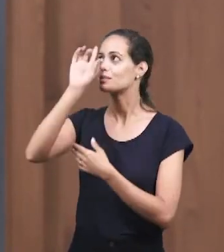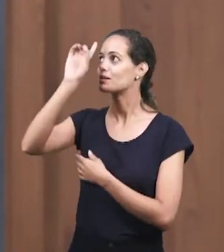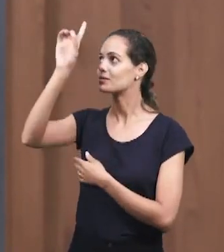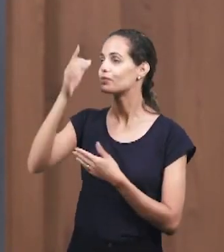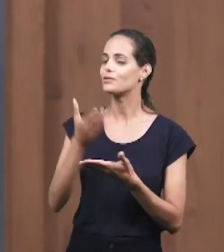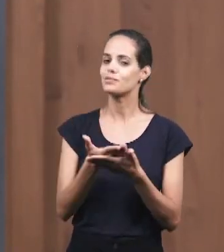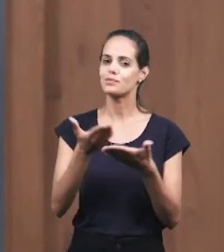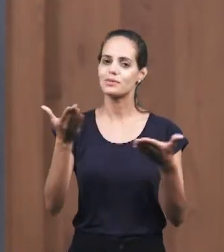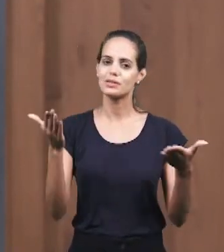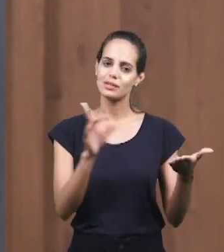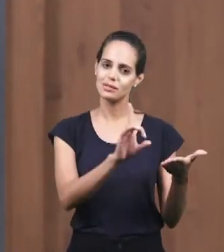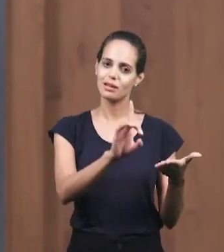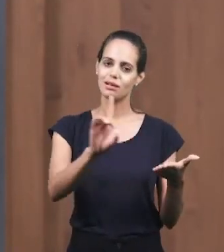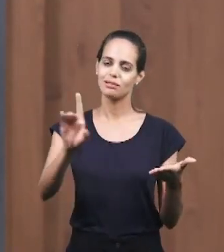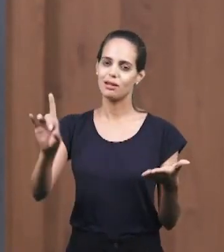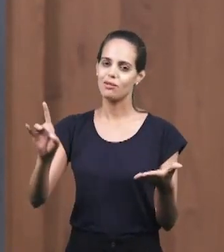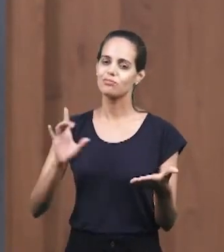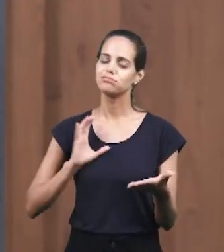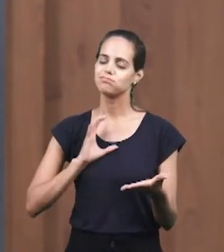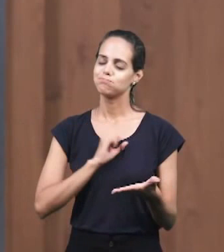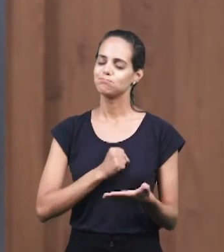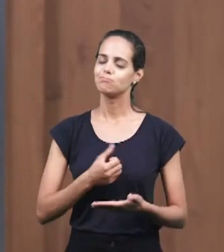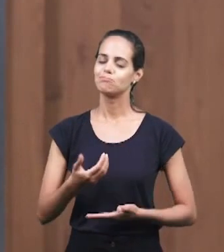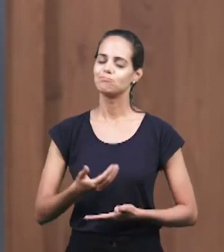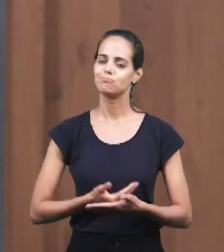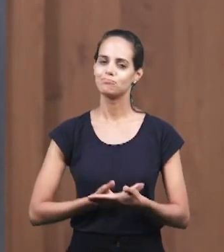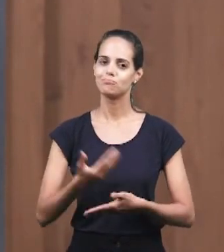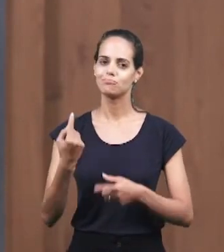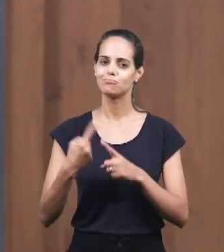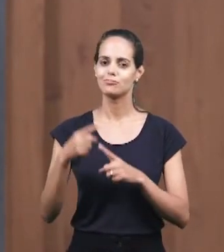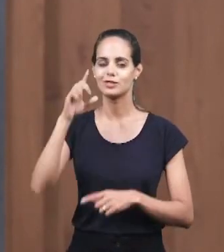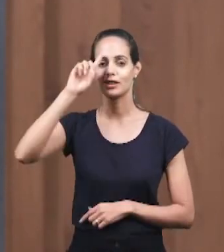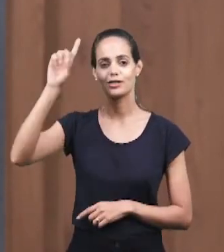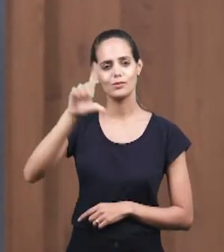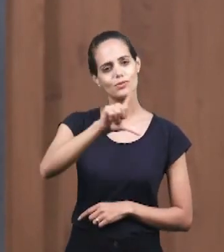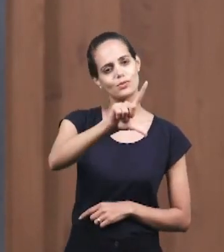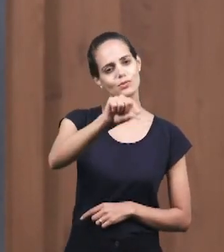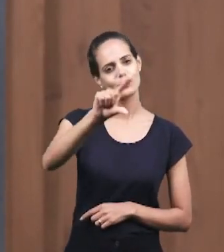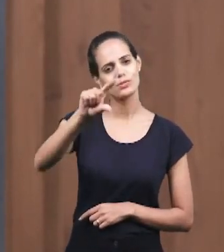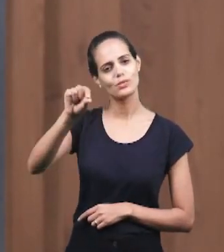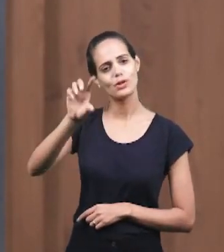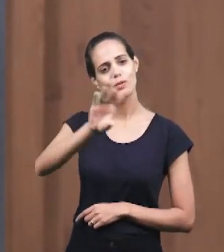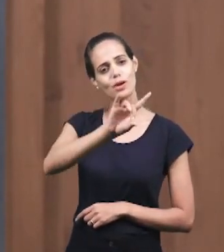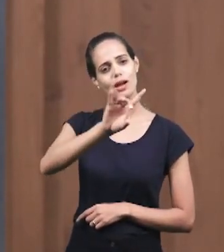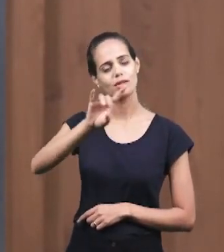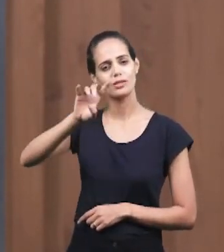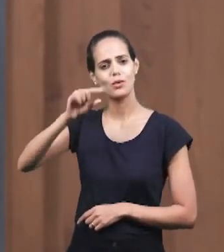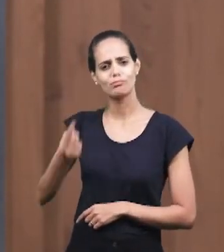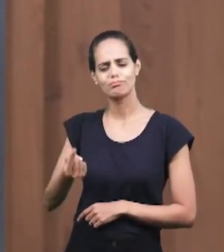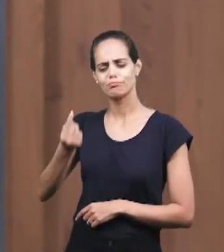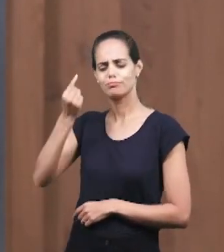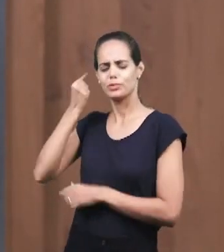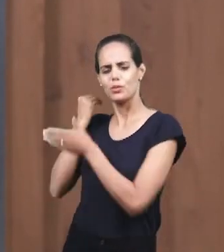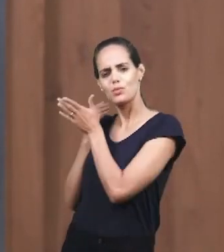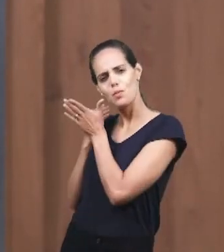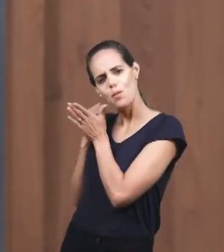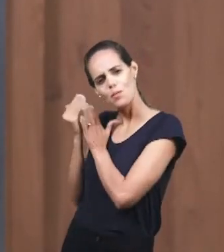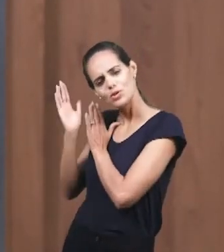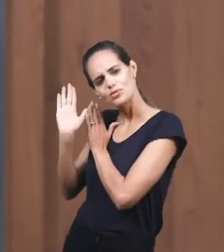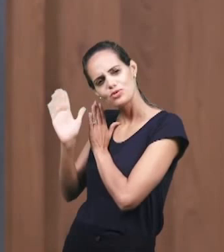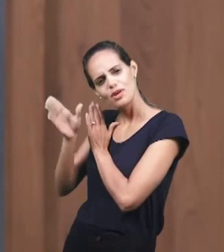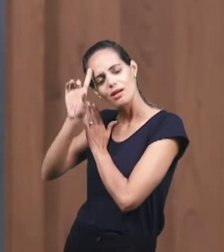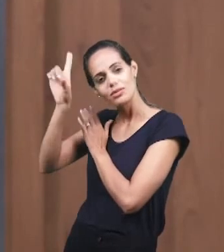Deus por vós, amados irmãos do Senhor, por vos ter Deus elegido desde o princípio para